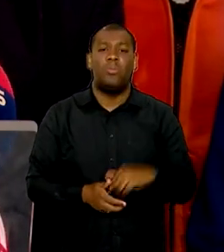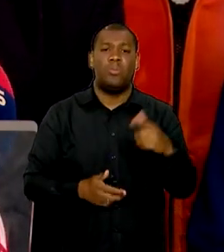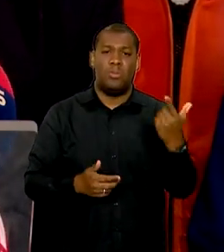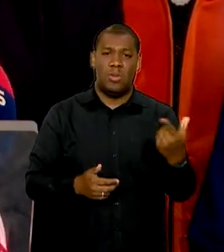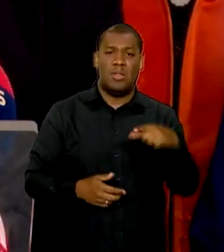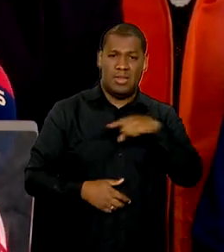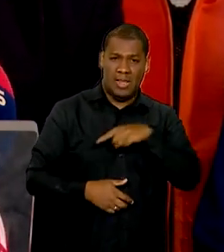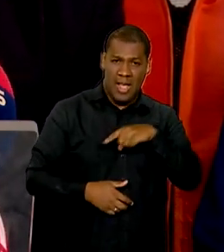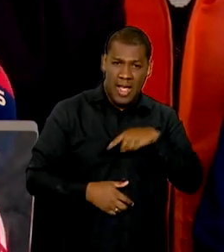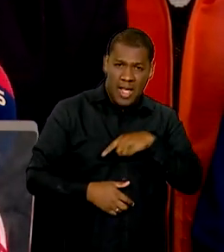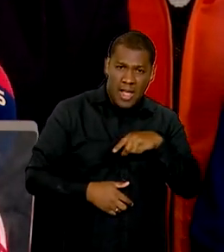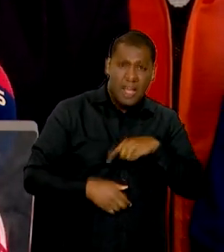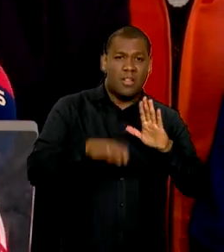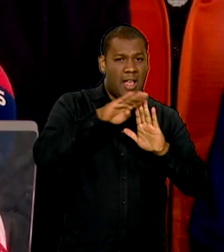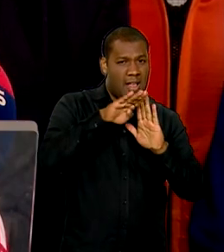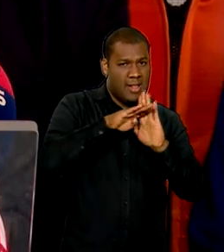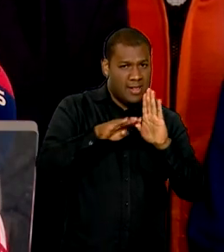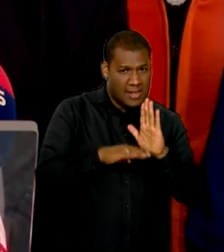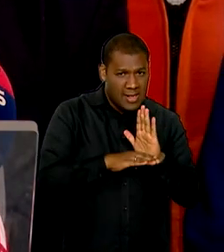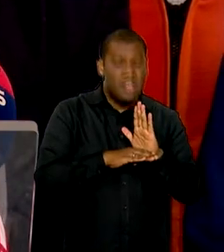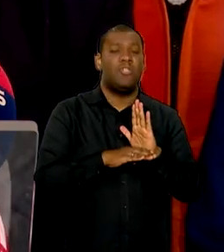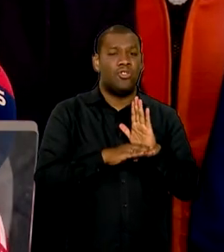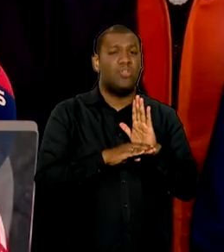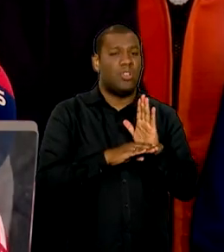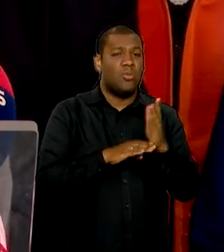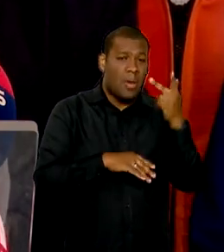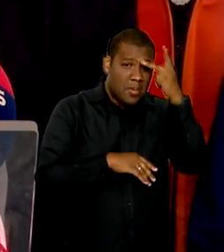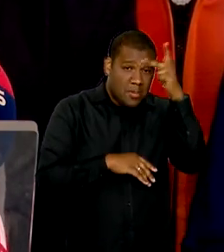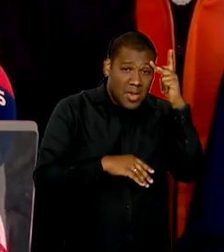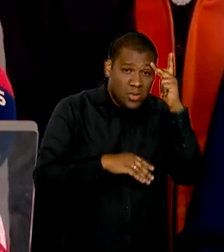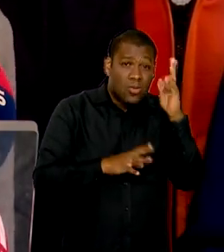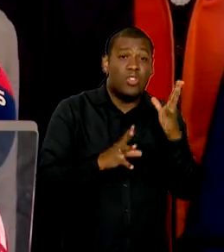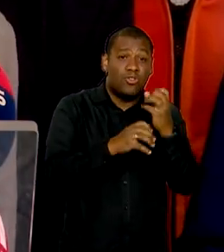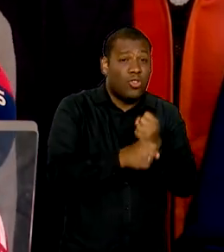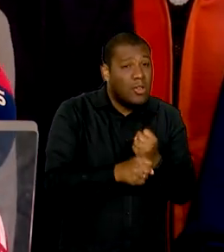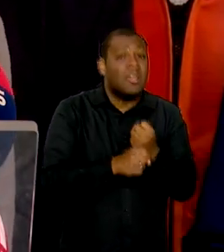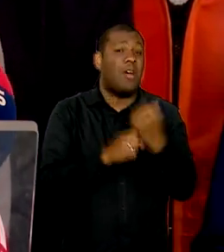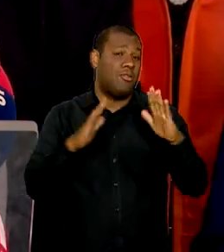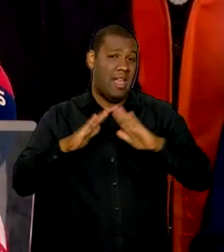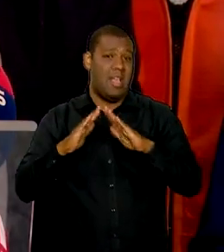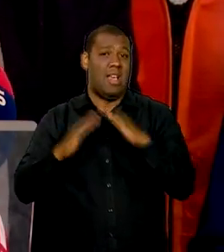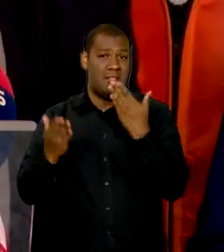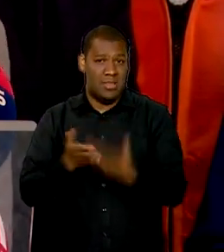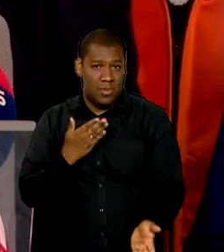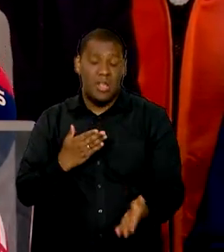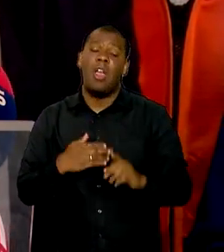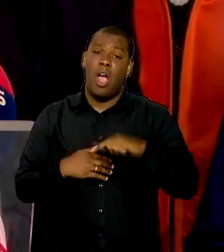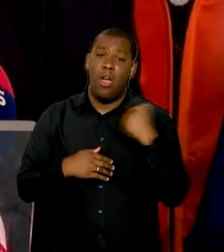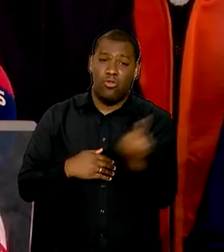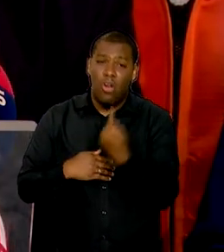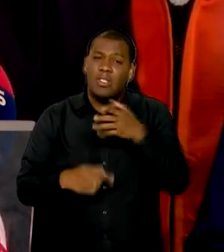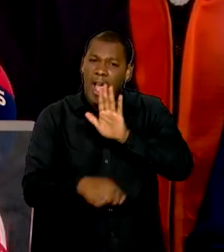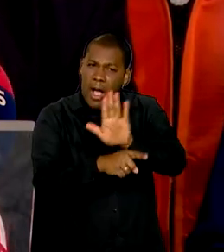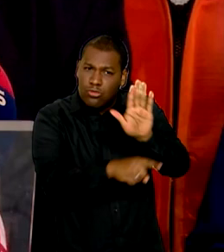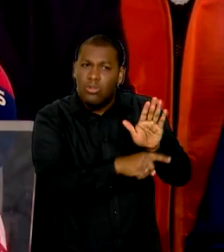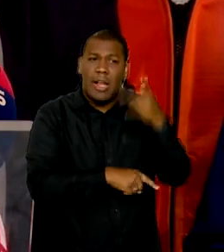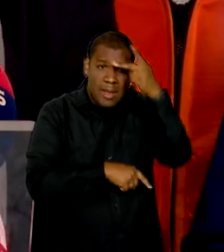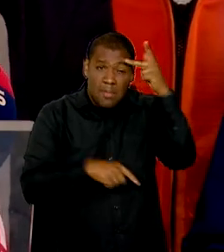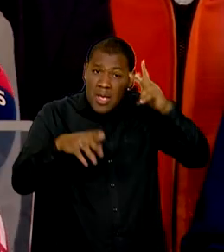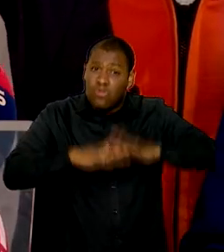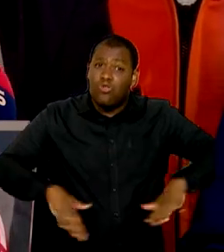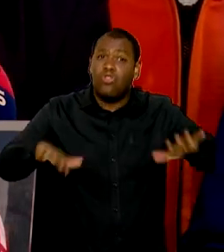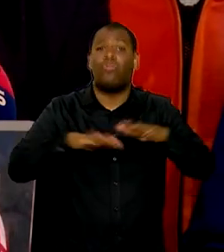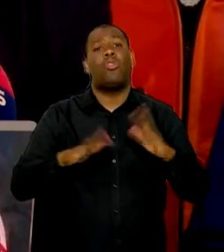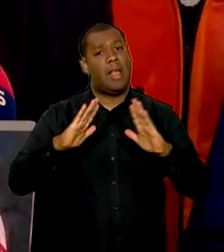do número de desabrigados e nós estamos autorizados a atender a todos os desabrigados. Imaginando,